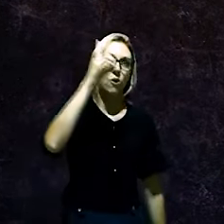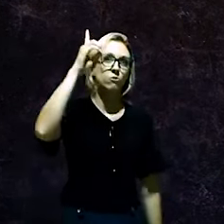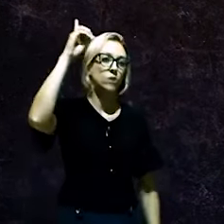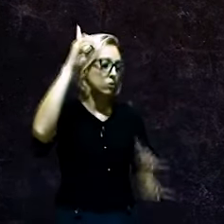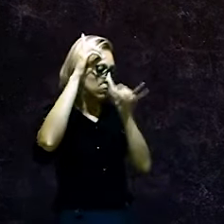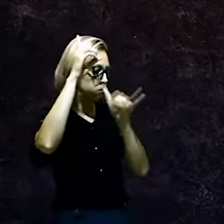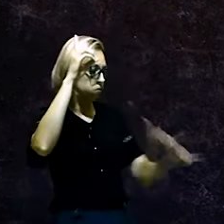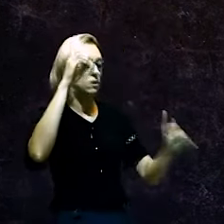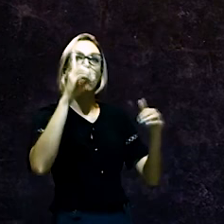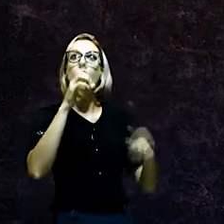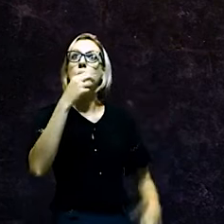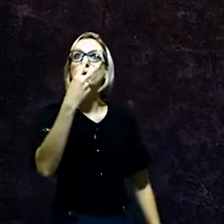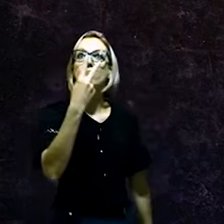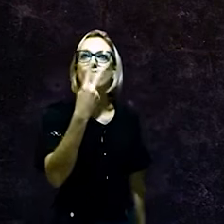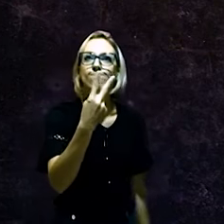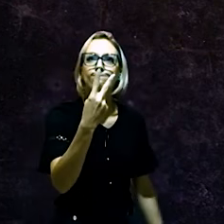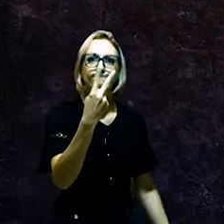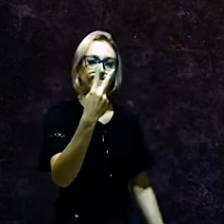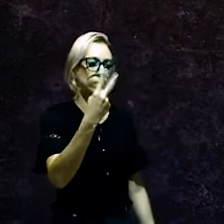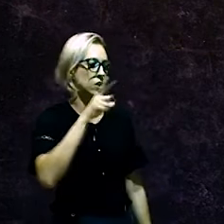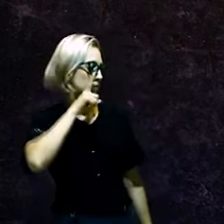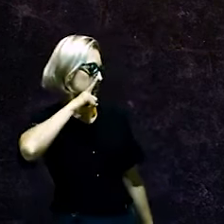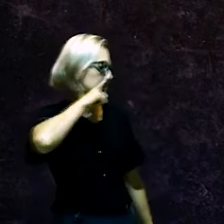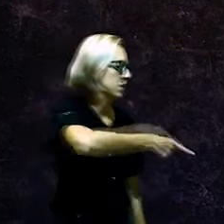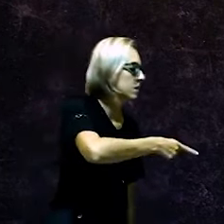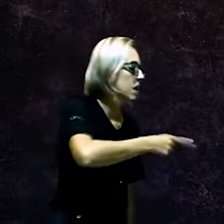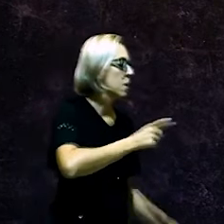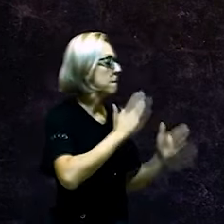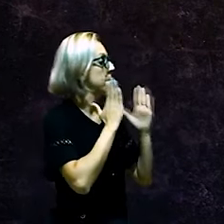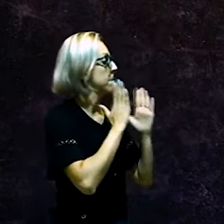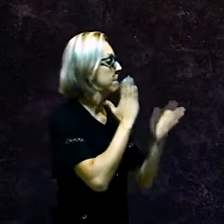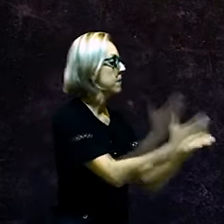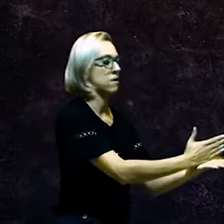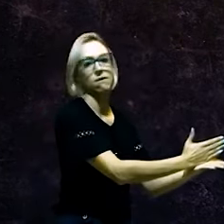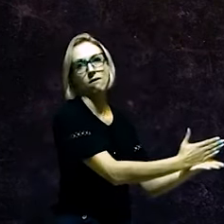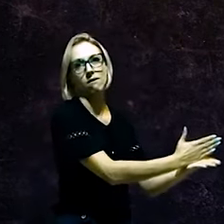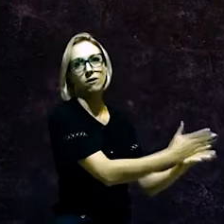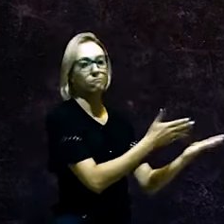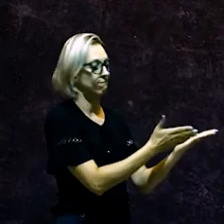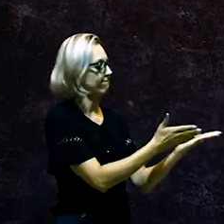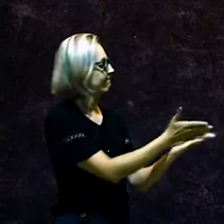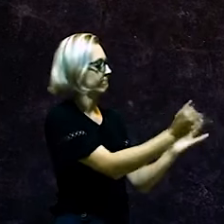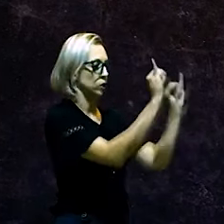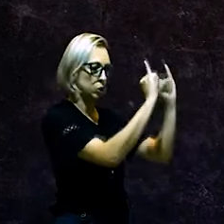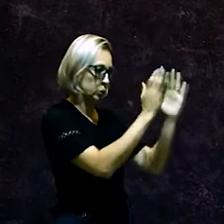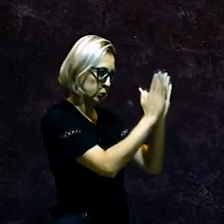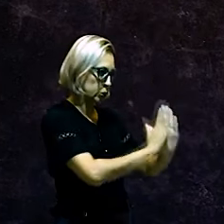vezes, e ordenado que não seguisse outros deuses.